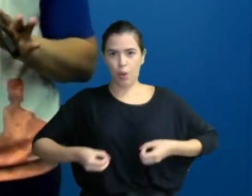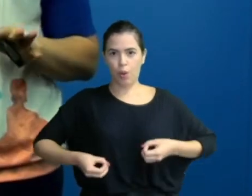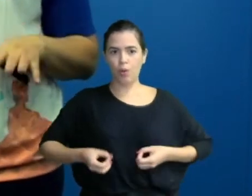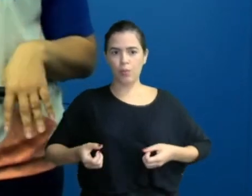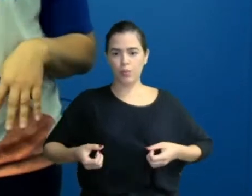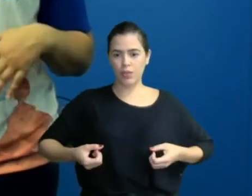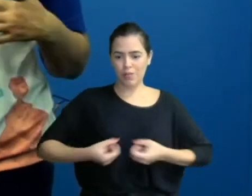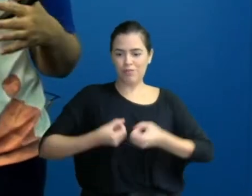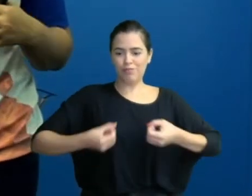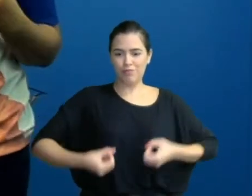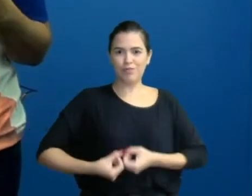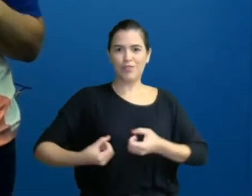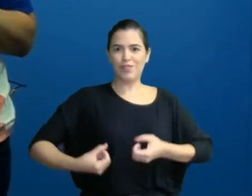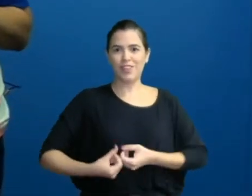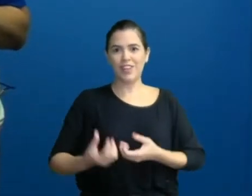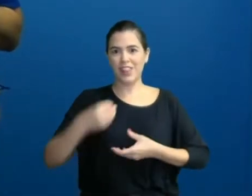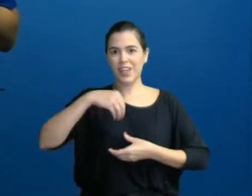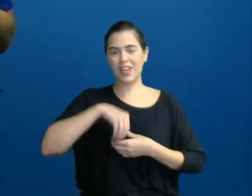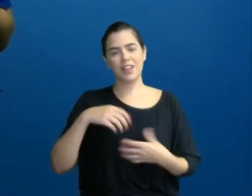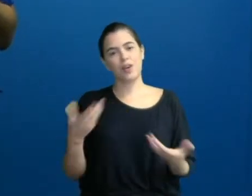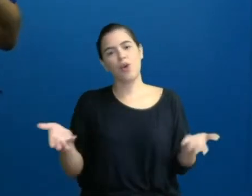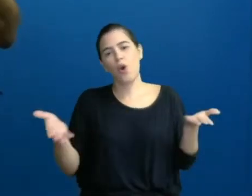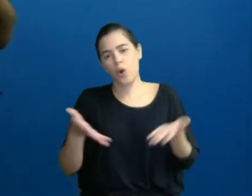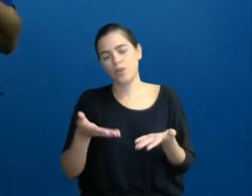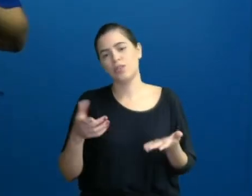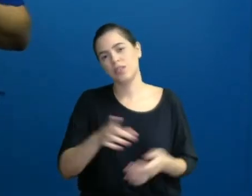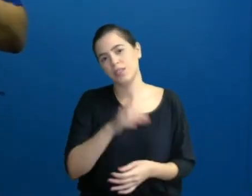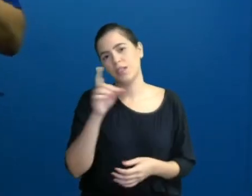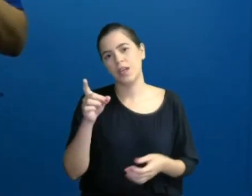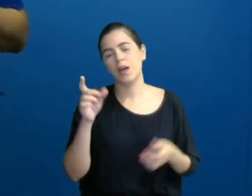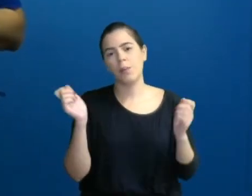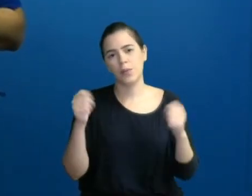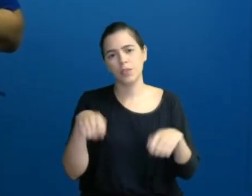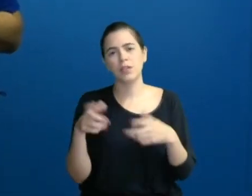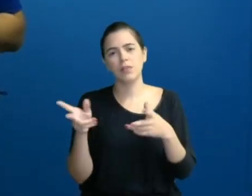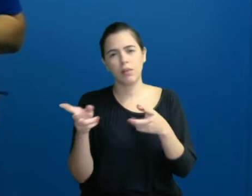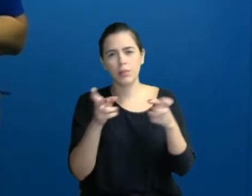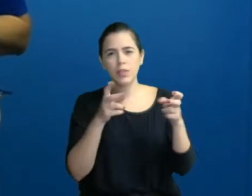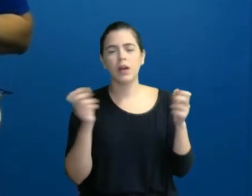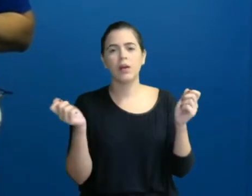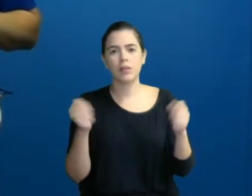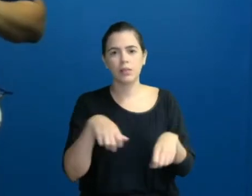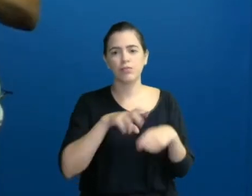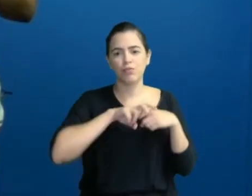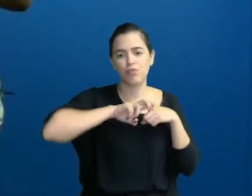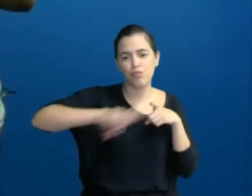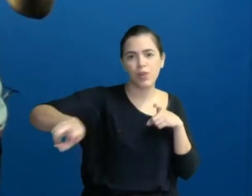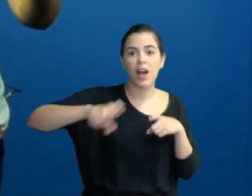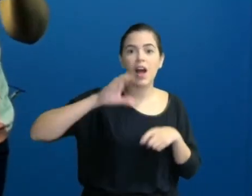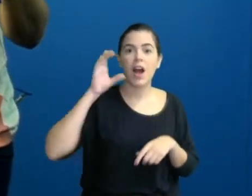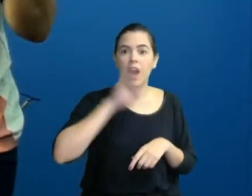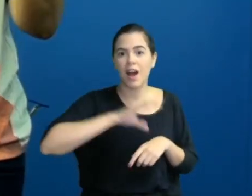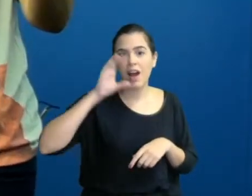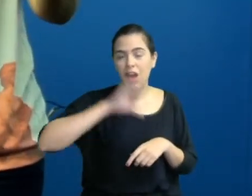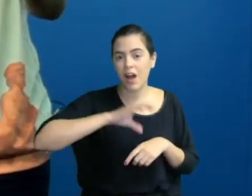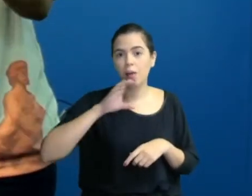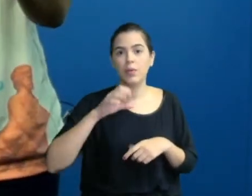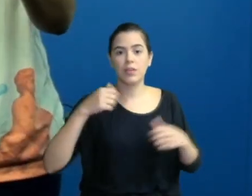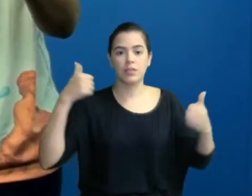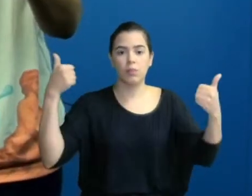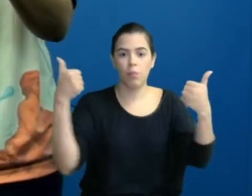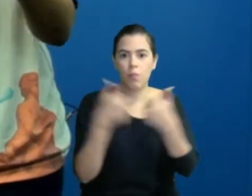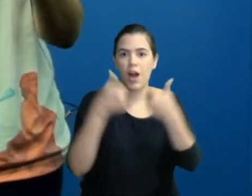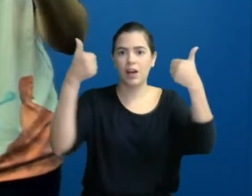enfim, coisas do tipo. Hoje em dia sabe-se que a gente pode sim ser transportado em alta velocidade, contanto que não bata, né, que não tenha